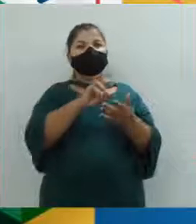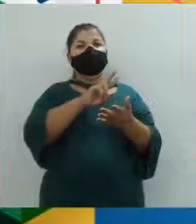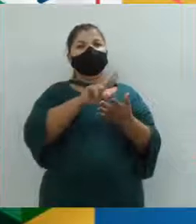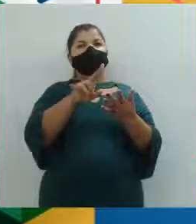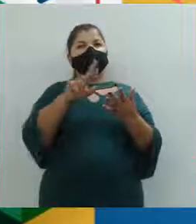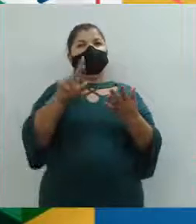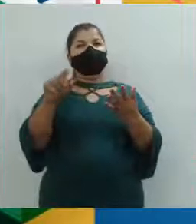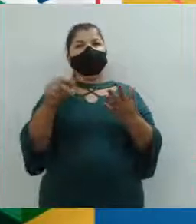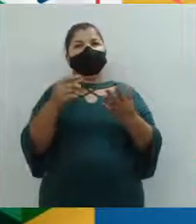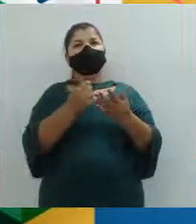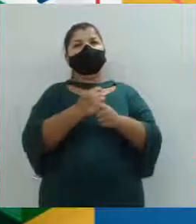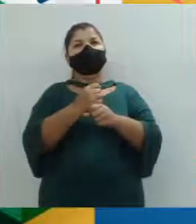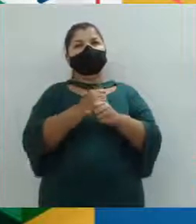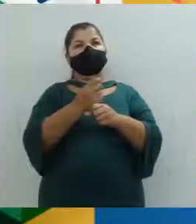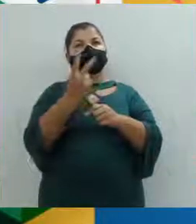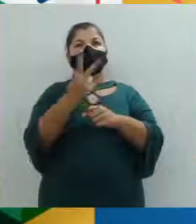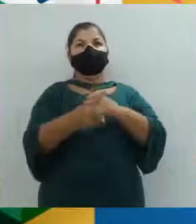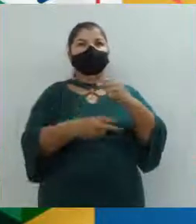durante 2 anos.